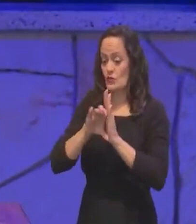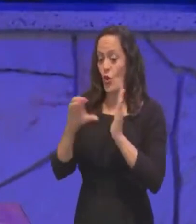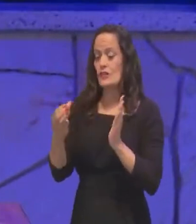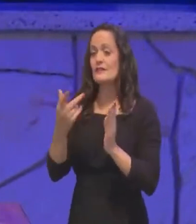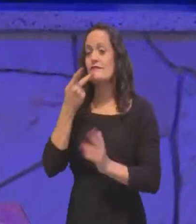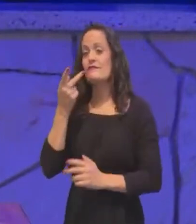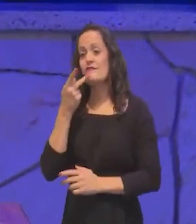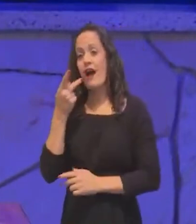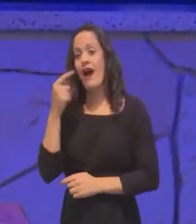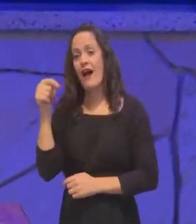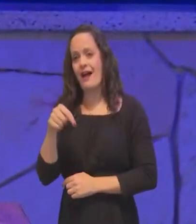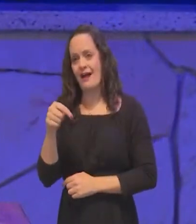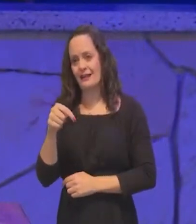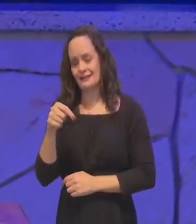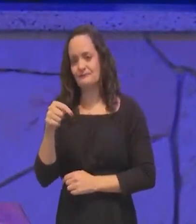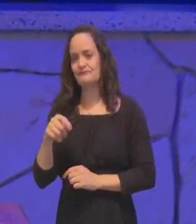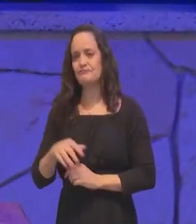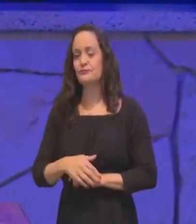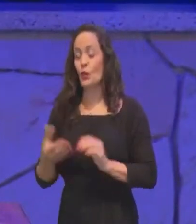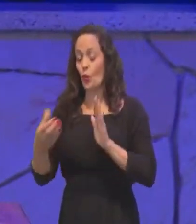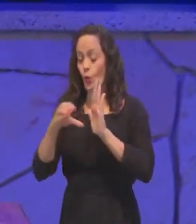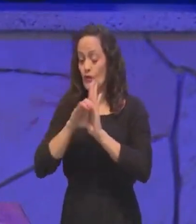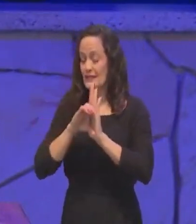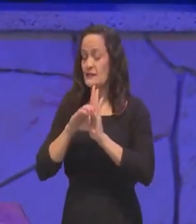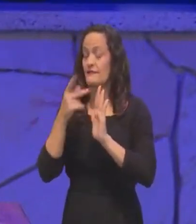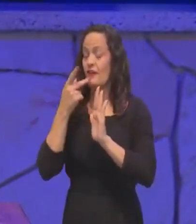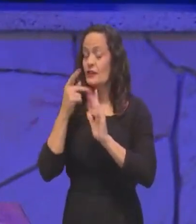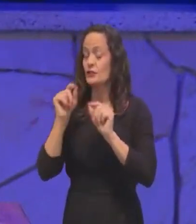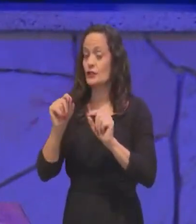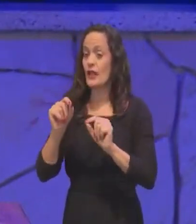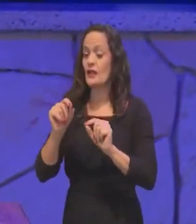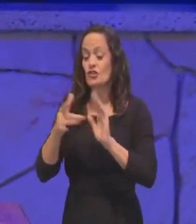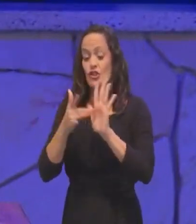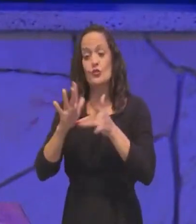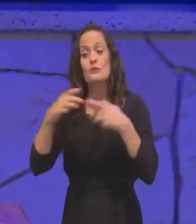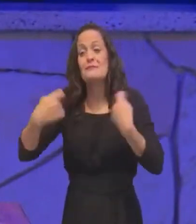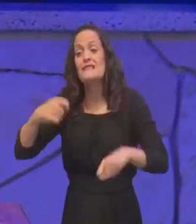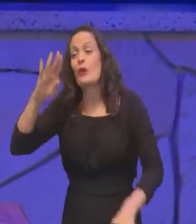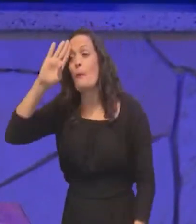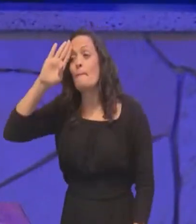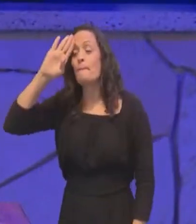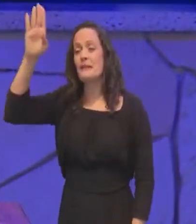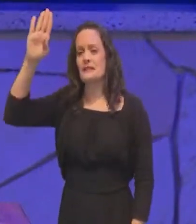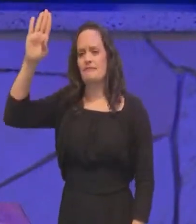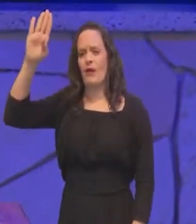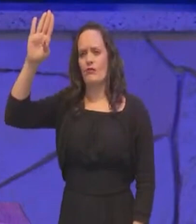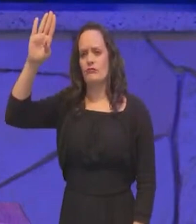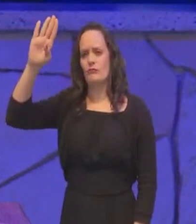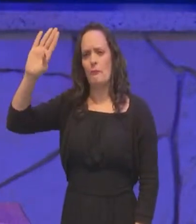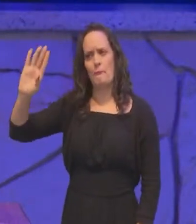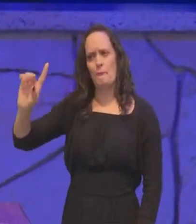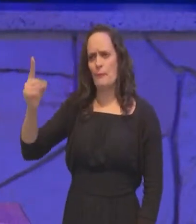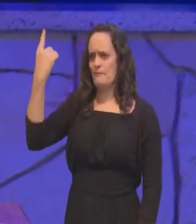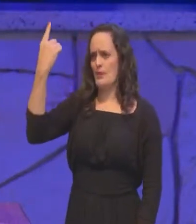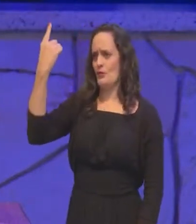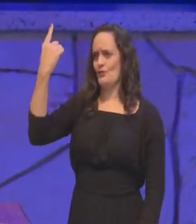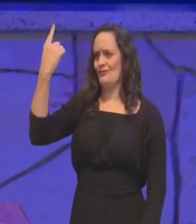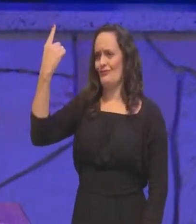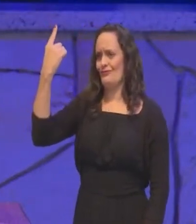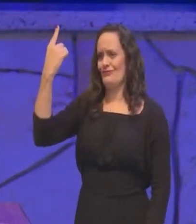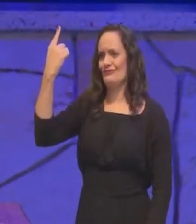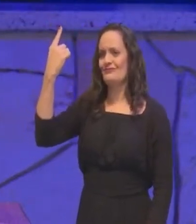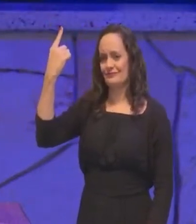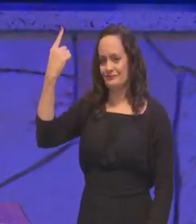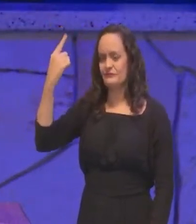primazia, para que ele tenha o primeiro lugar, para que ele seja o primeiro. Porque Deus habitou